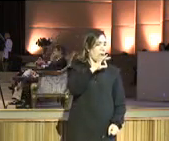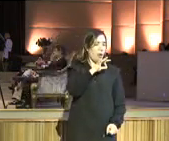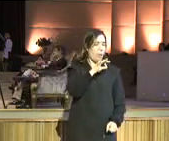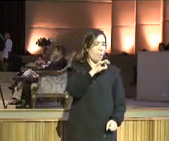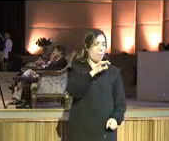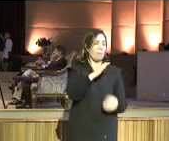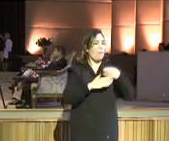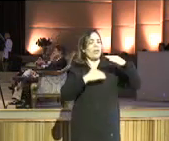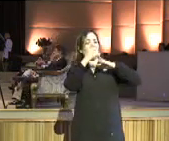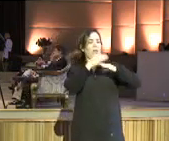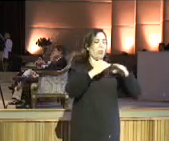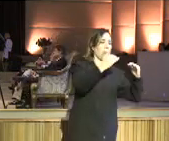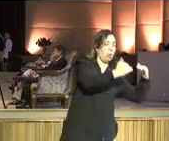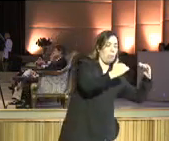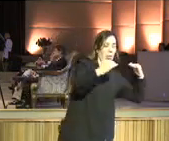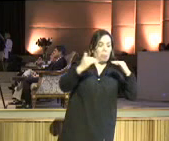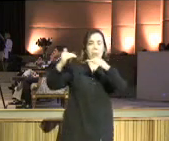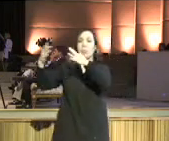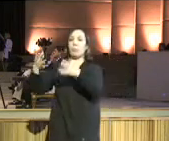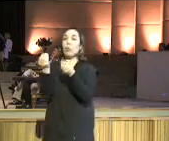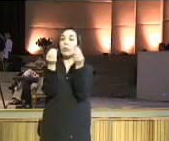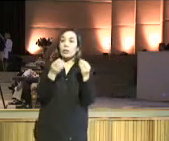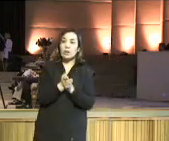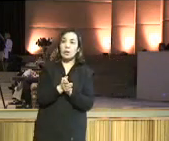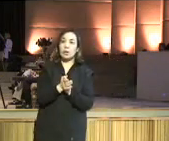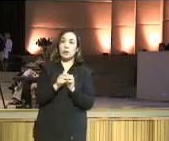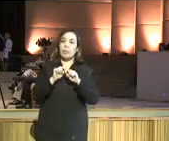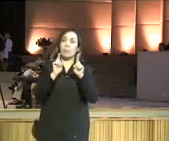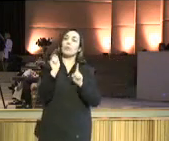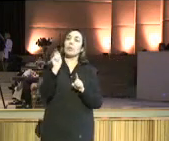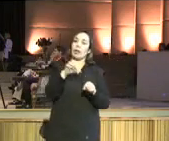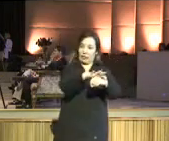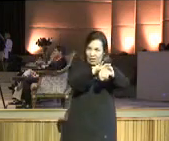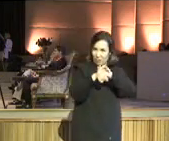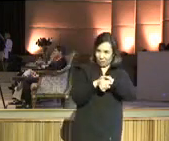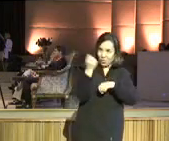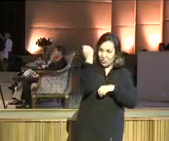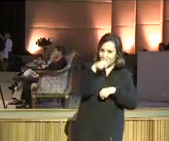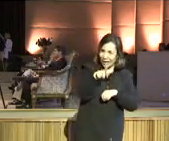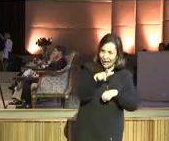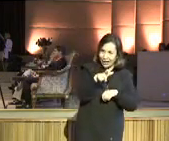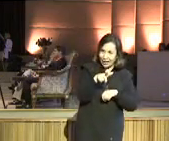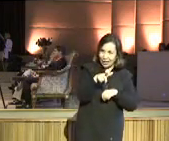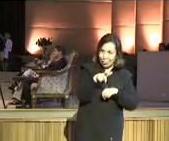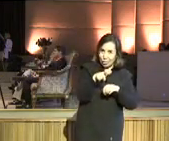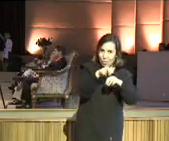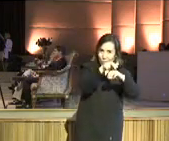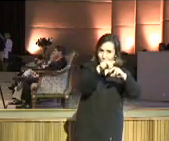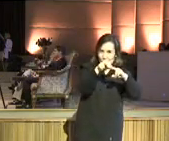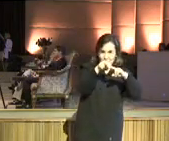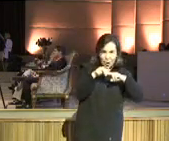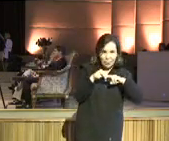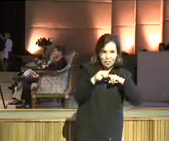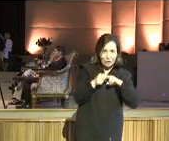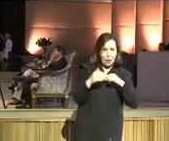emprego. Não é verdade o que eu estou falando? Às vezes a gente considera que a gente tem esse ou aquele